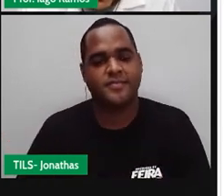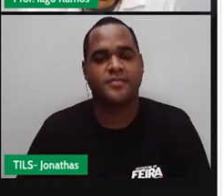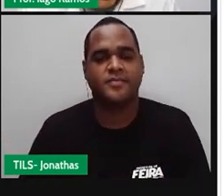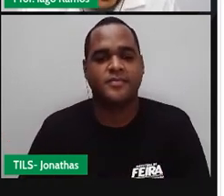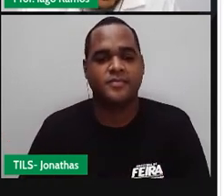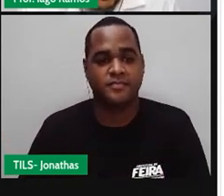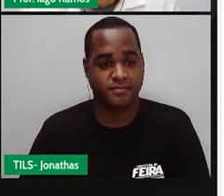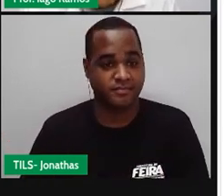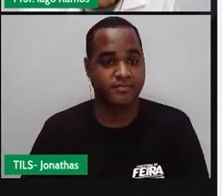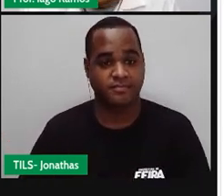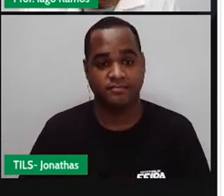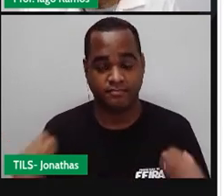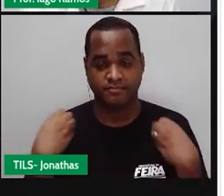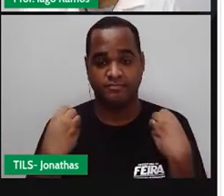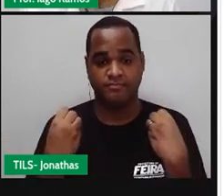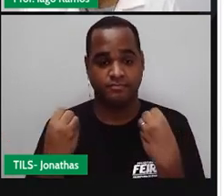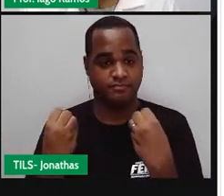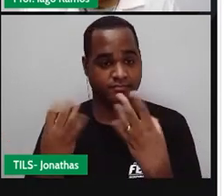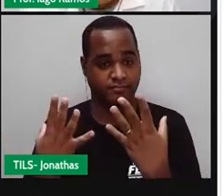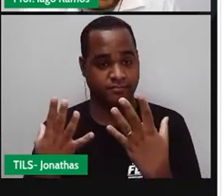o recebe